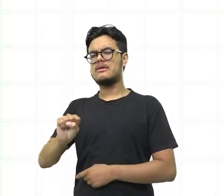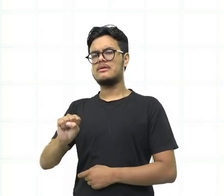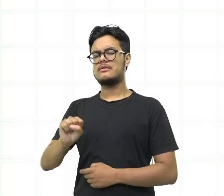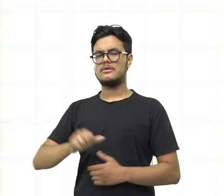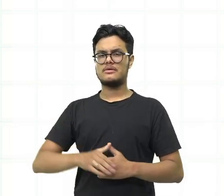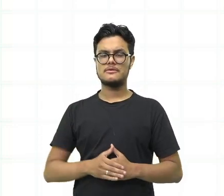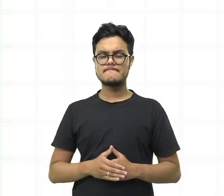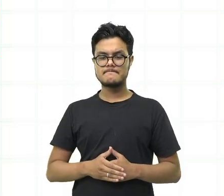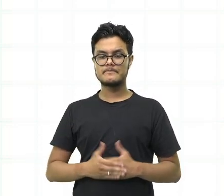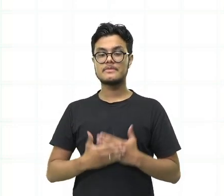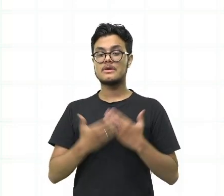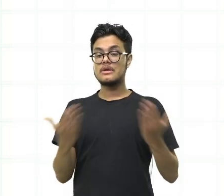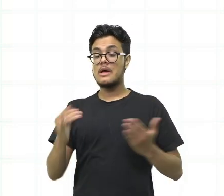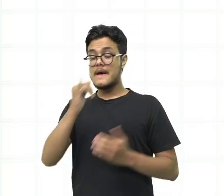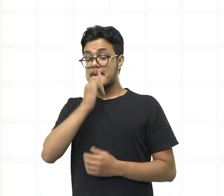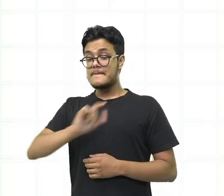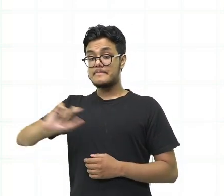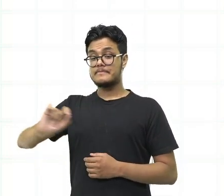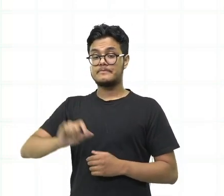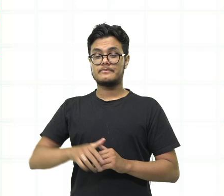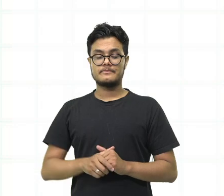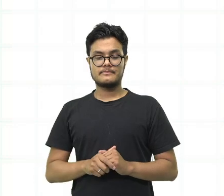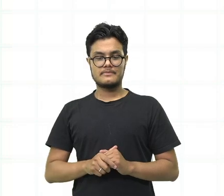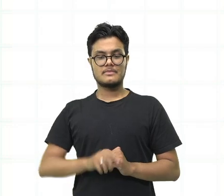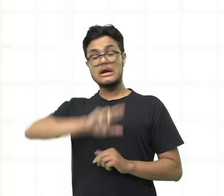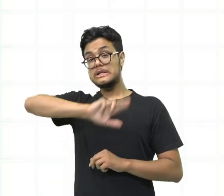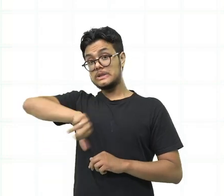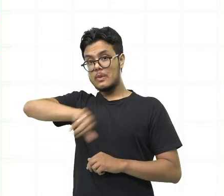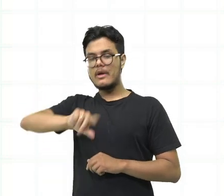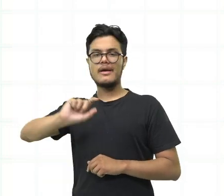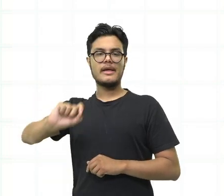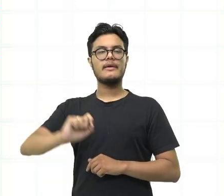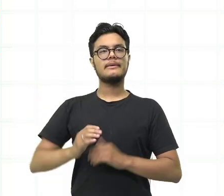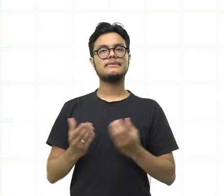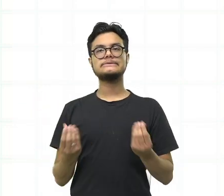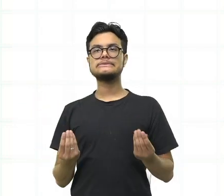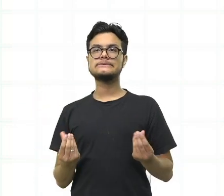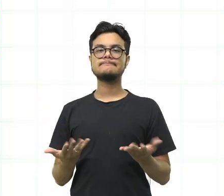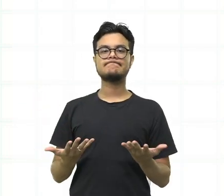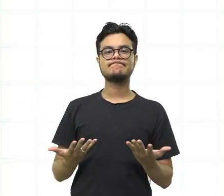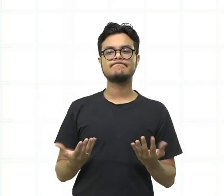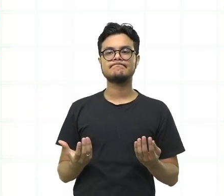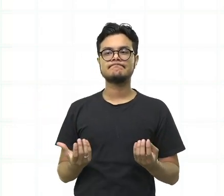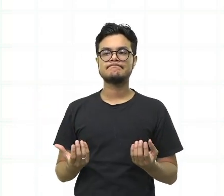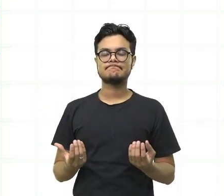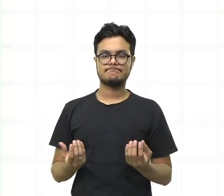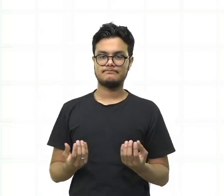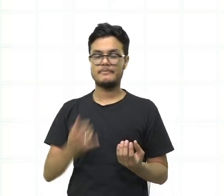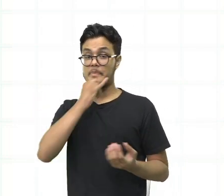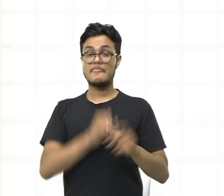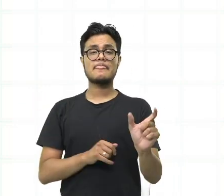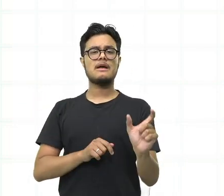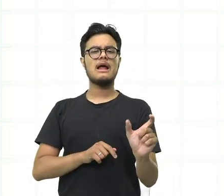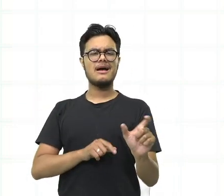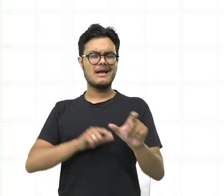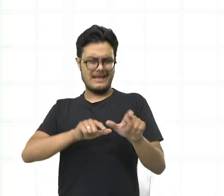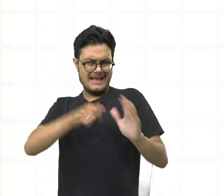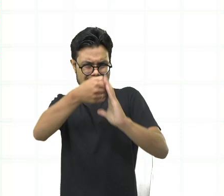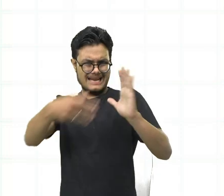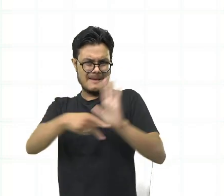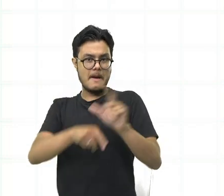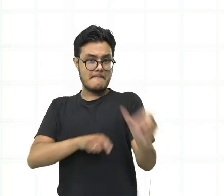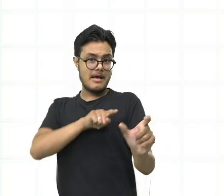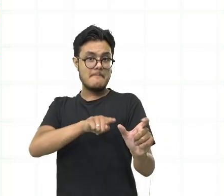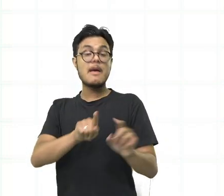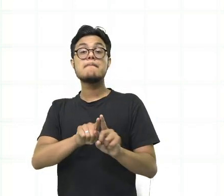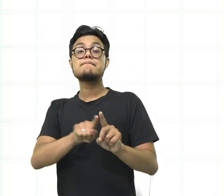né? Perceba que ele foi acrescentado não pela escrita, só pela forma em si, mas pelo